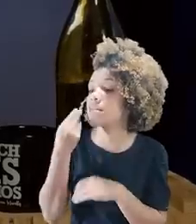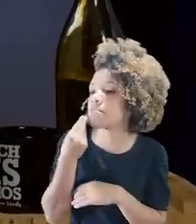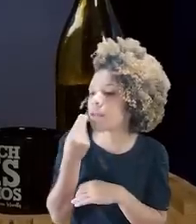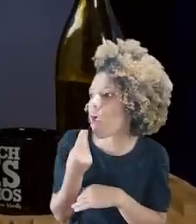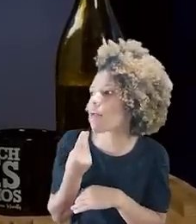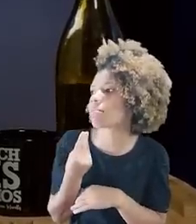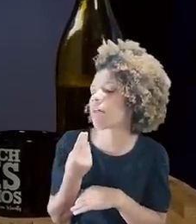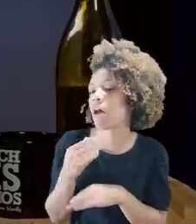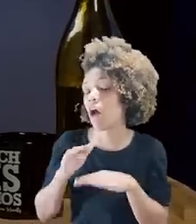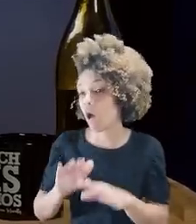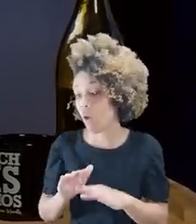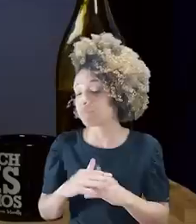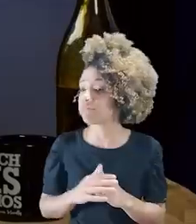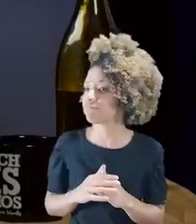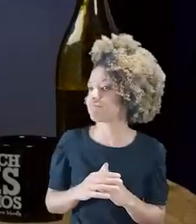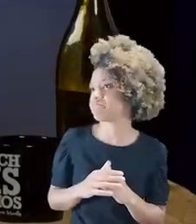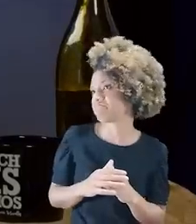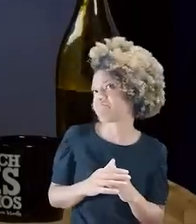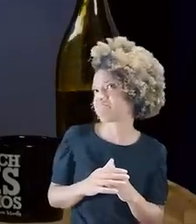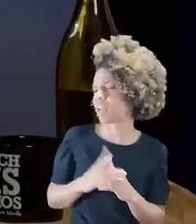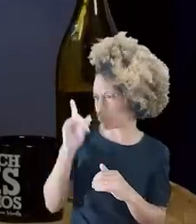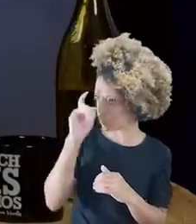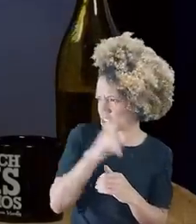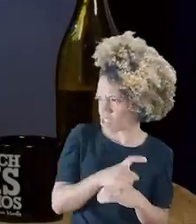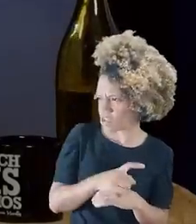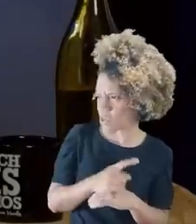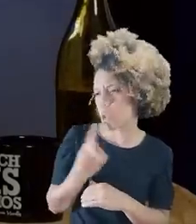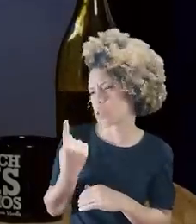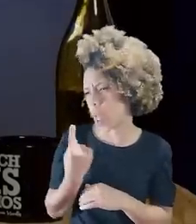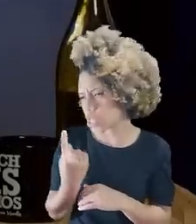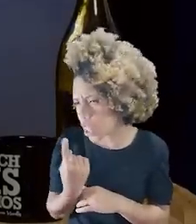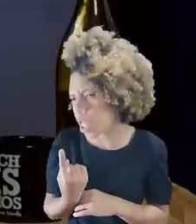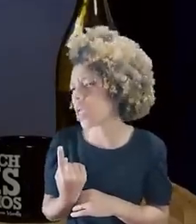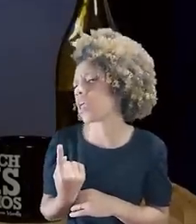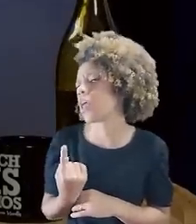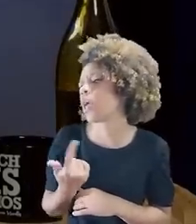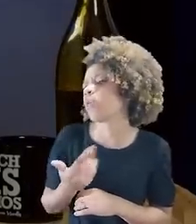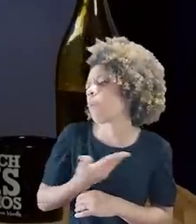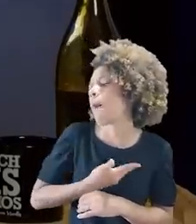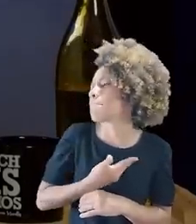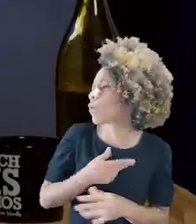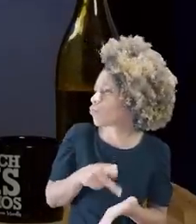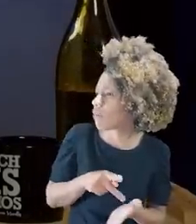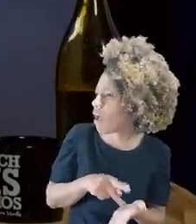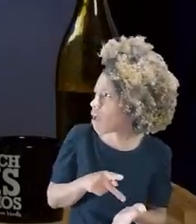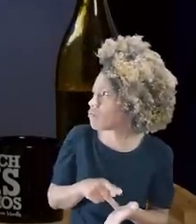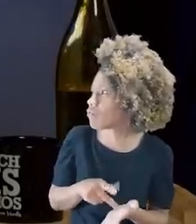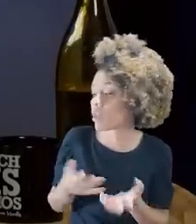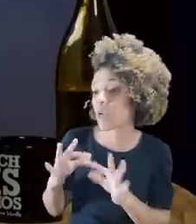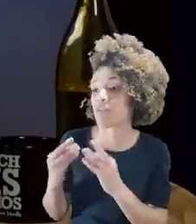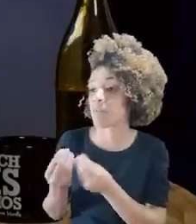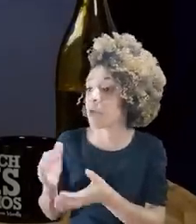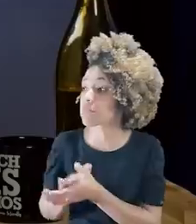porque você tá nessa eh mas dá para acontecer tipo eu falando né com a pessoa dá para acontecer você é uma pessoa linda ser uma pessoa que